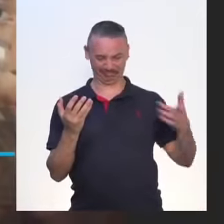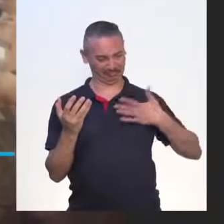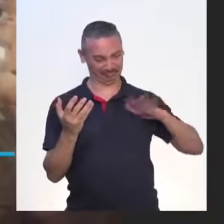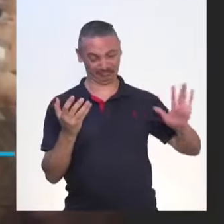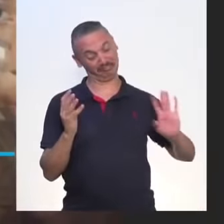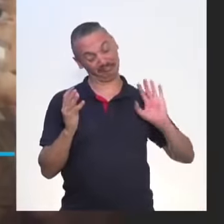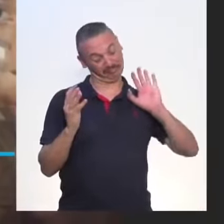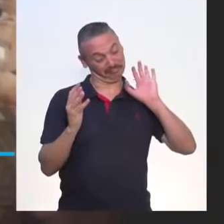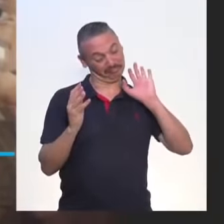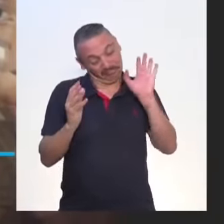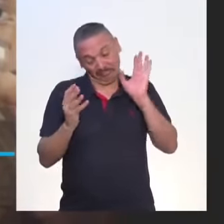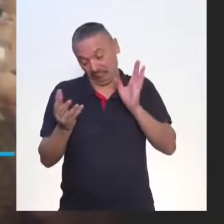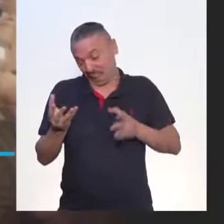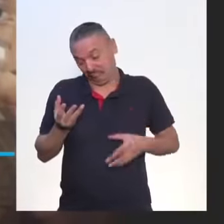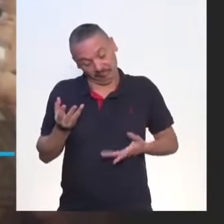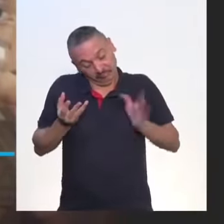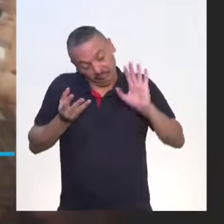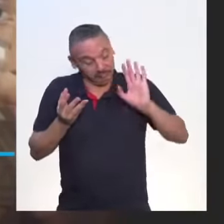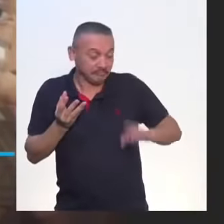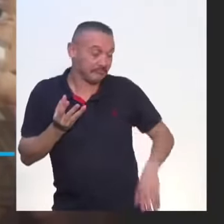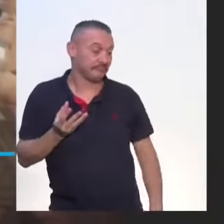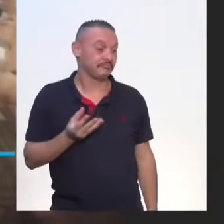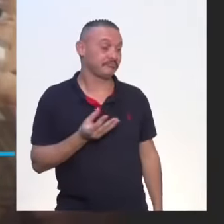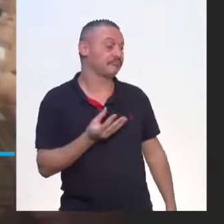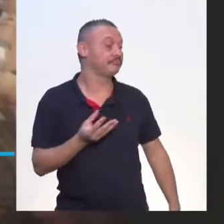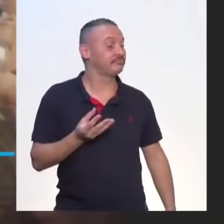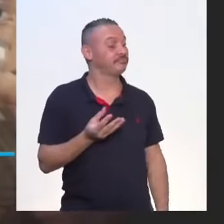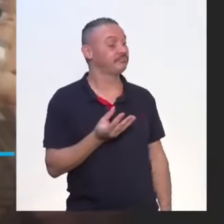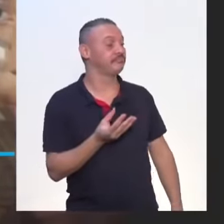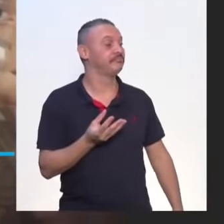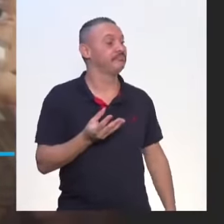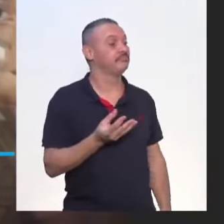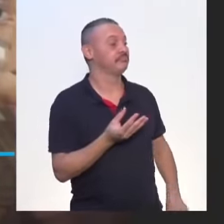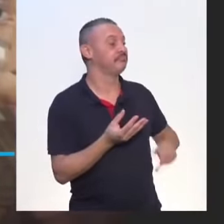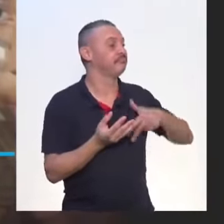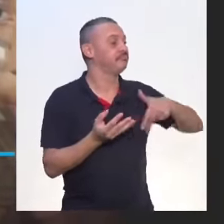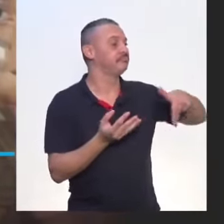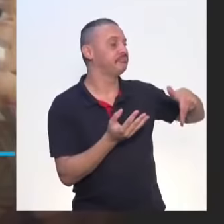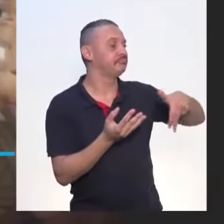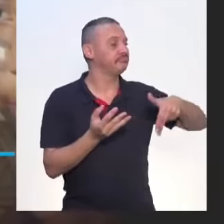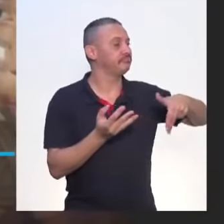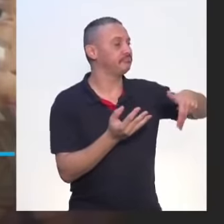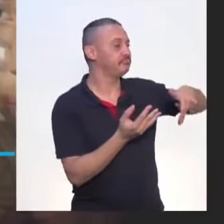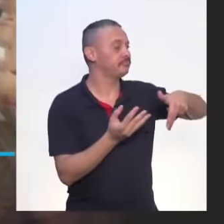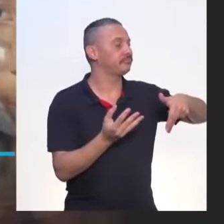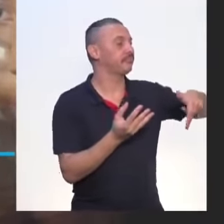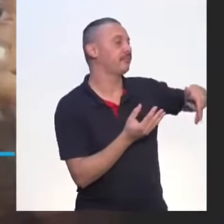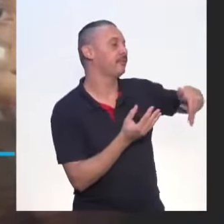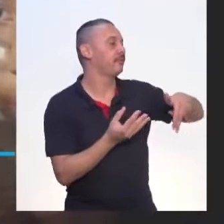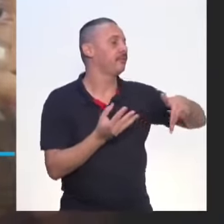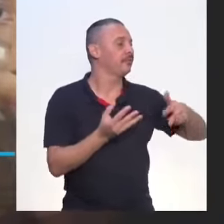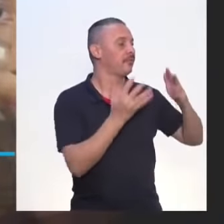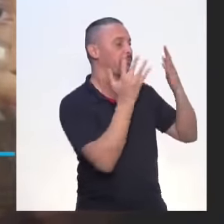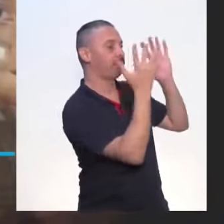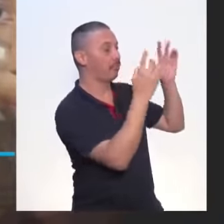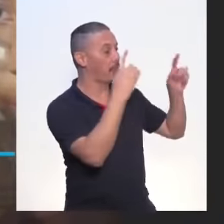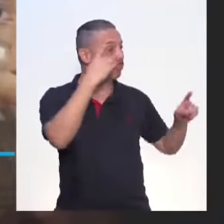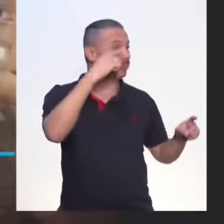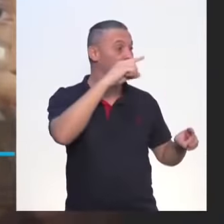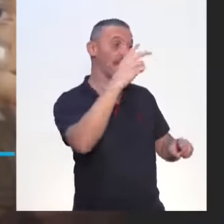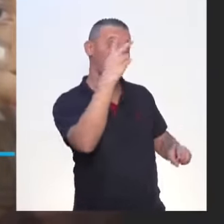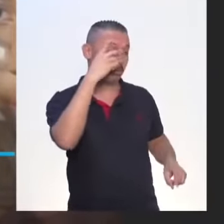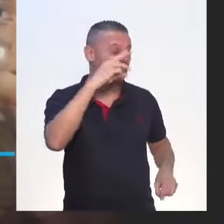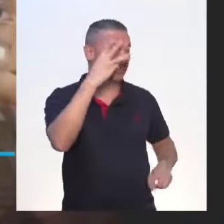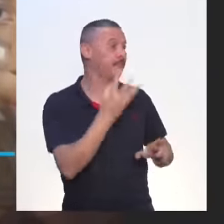mas como foi o pajé que falou, ele pegou a maraca na mão, foi lá pro meio da floresta, andou 1 dia, 2 dias, 3 dias